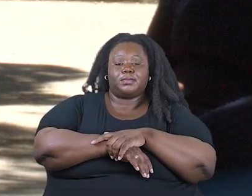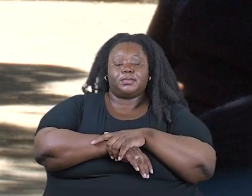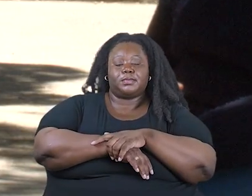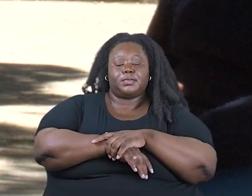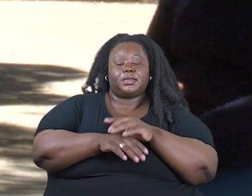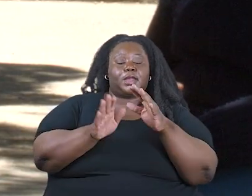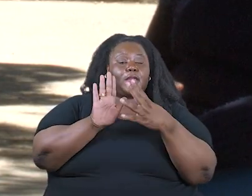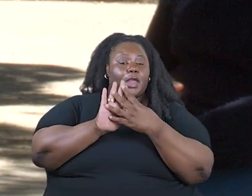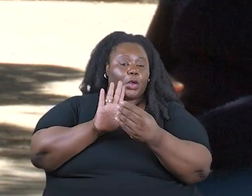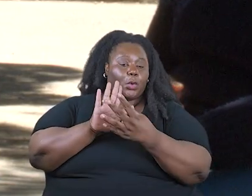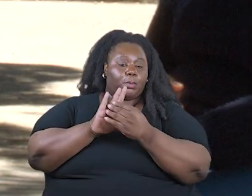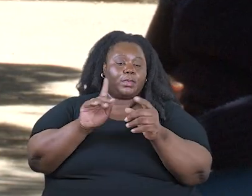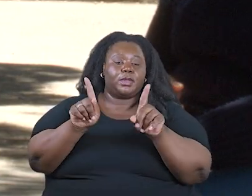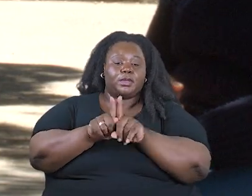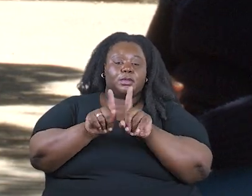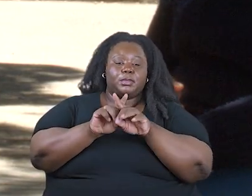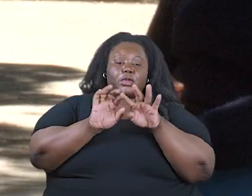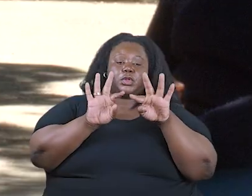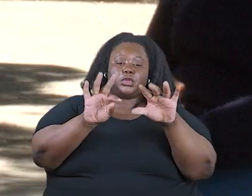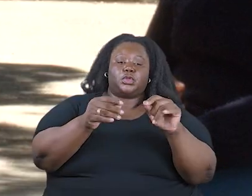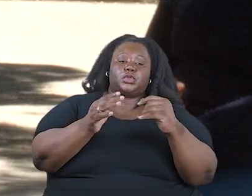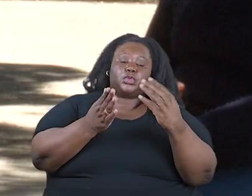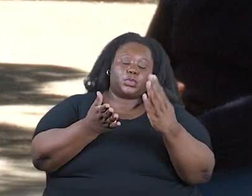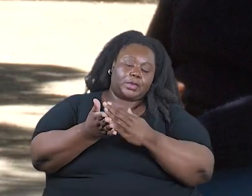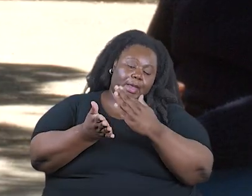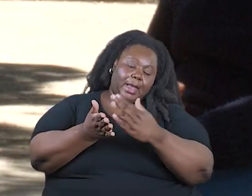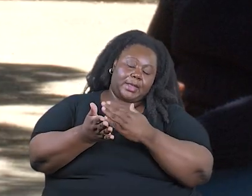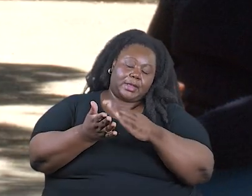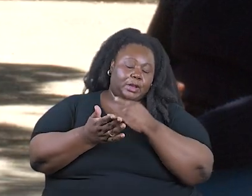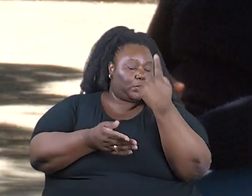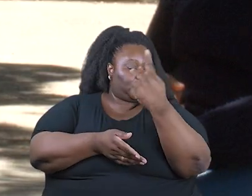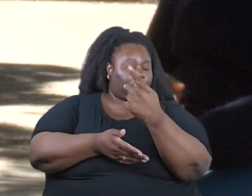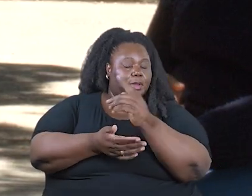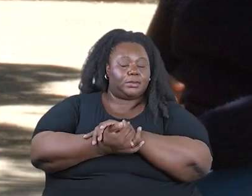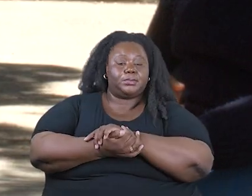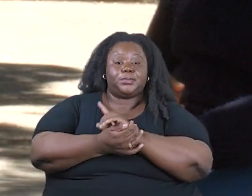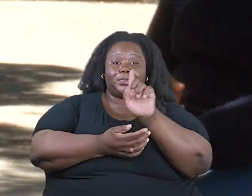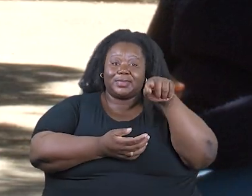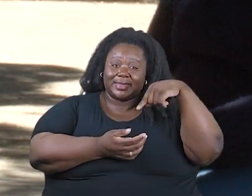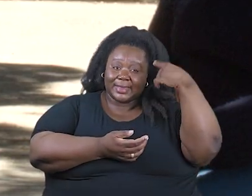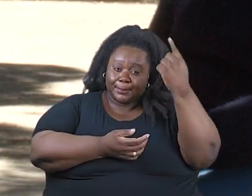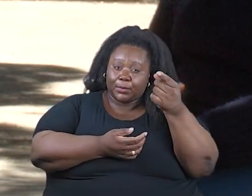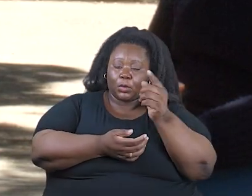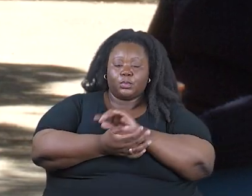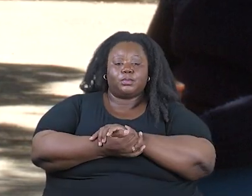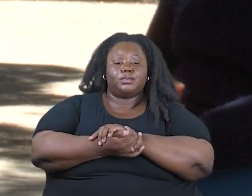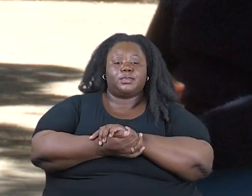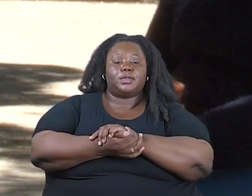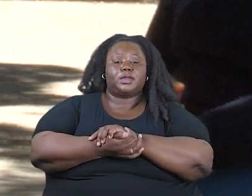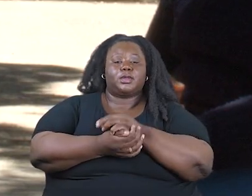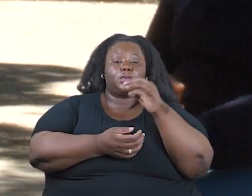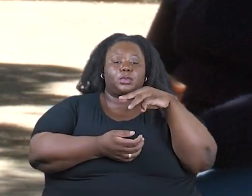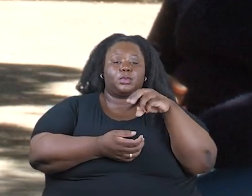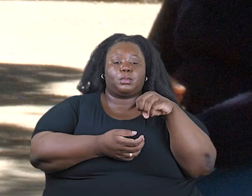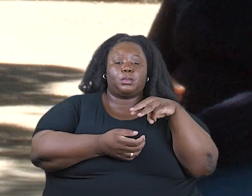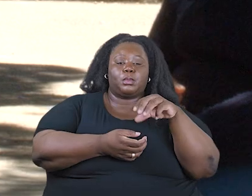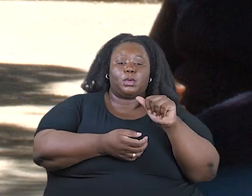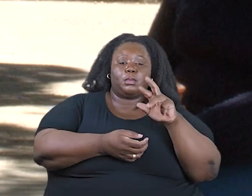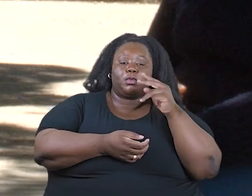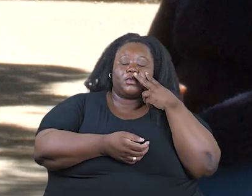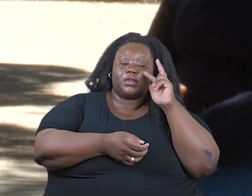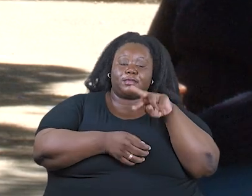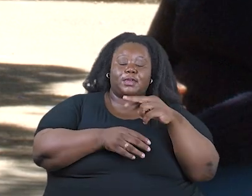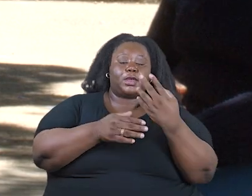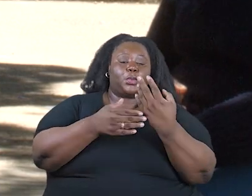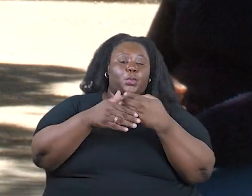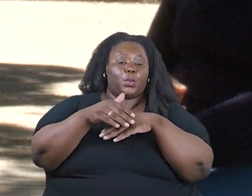e a reprodução de todo esse catálogo, toda essa coleção dele. Depois disso é que o MoMA foi rever o seu